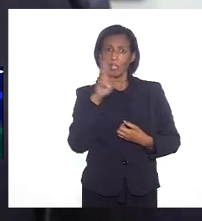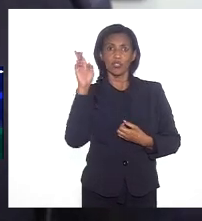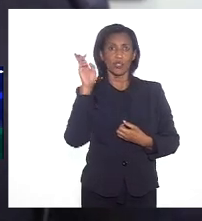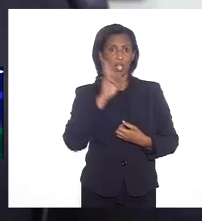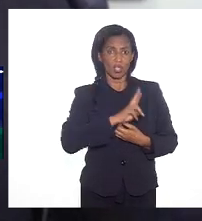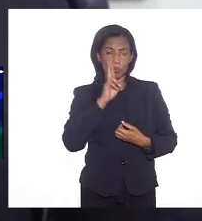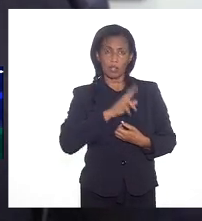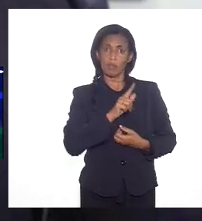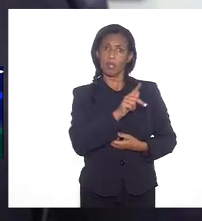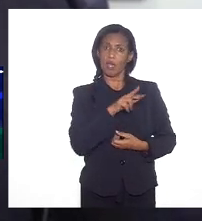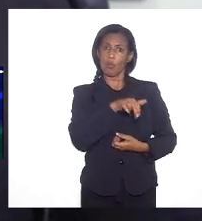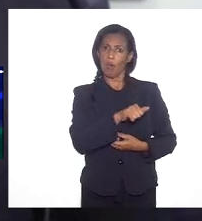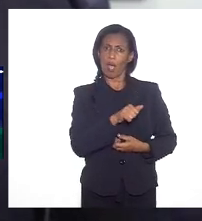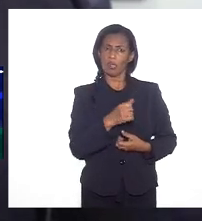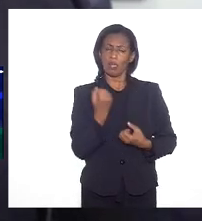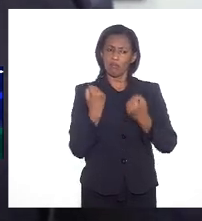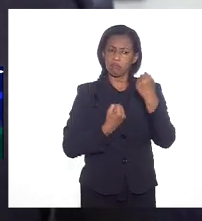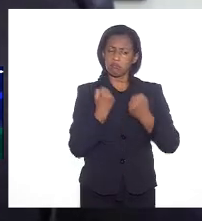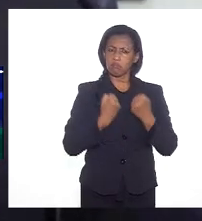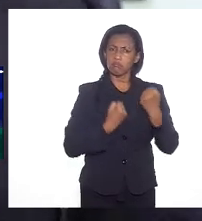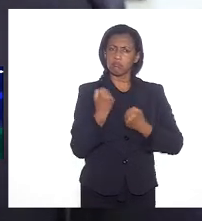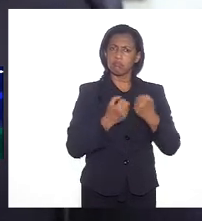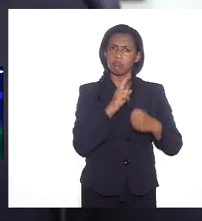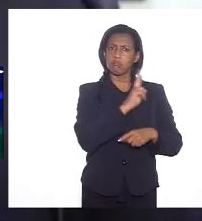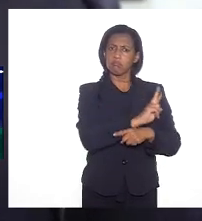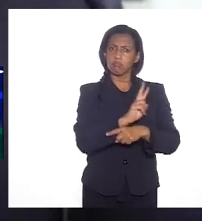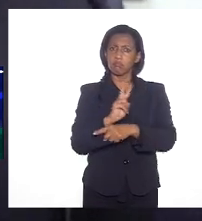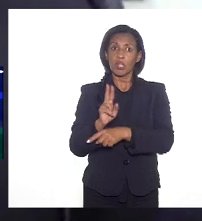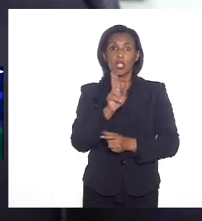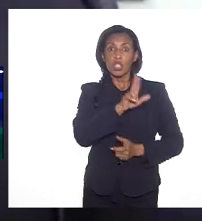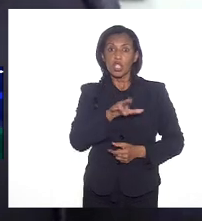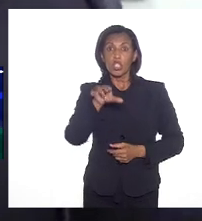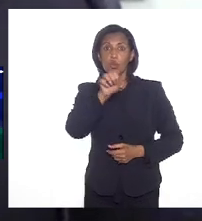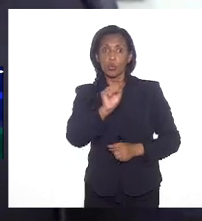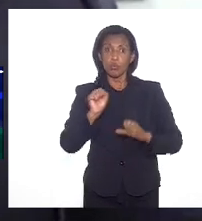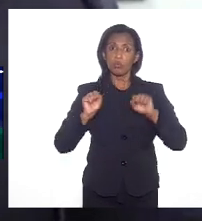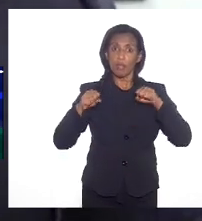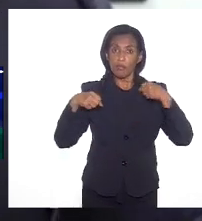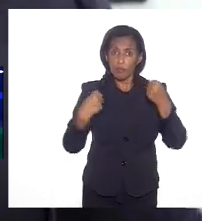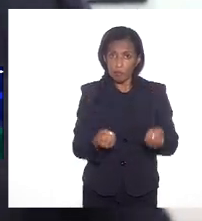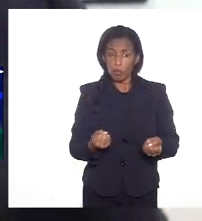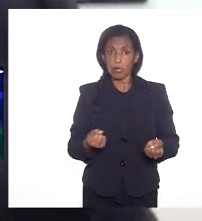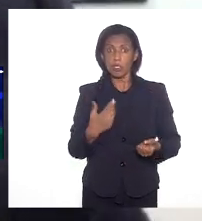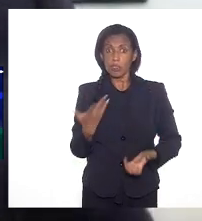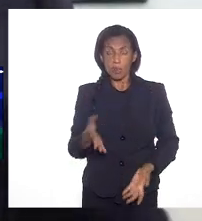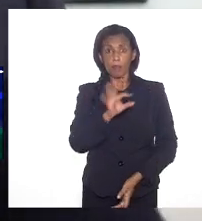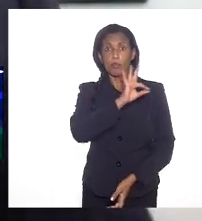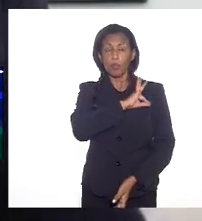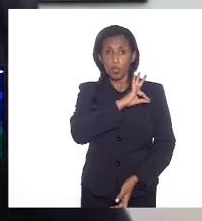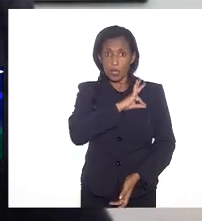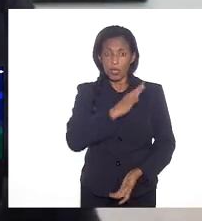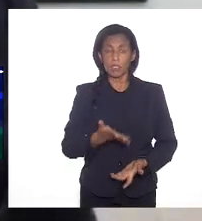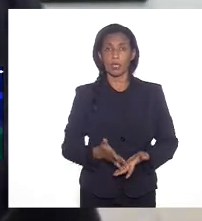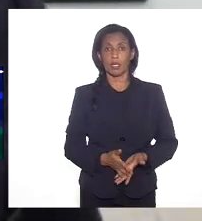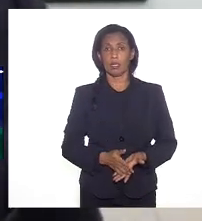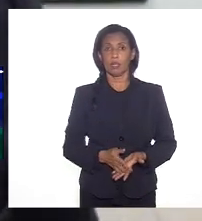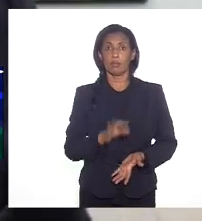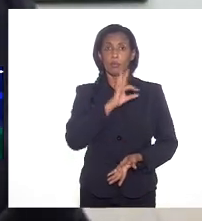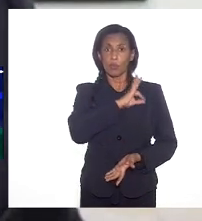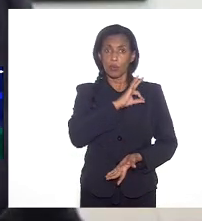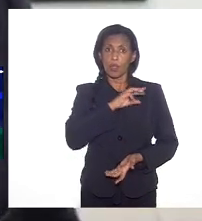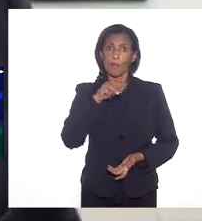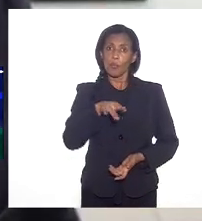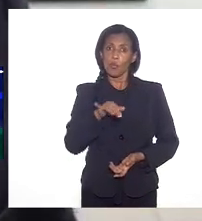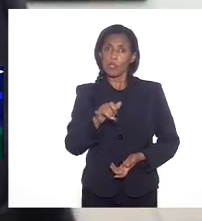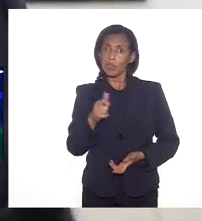para atulhamento preventivo e uso progressivo da força. Isso é polícia, isso é polícia municipal. Só